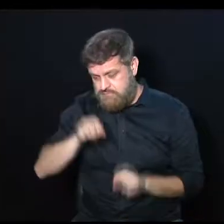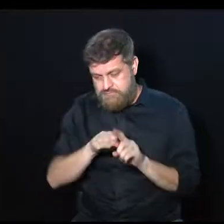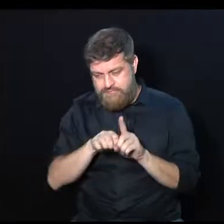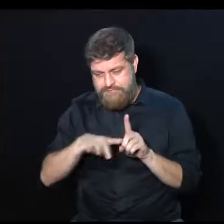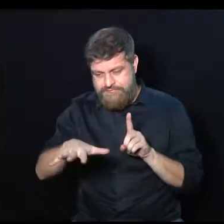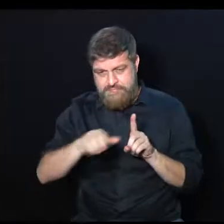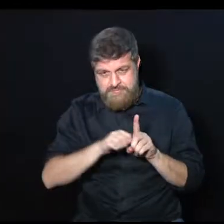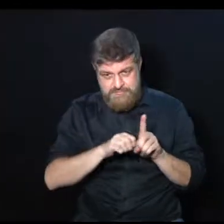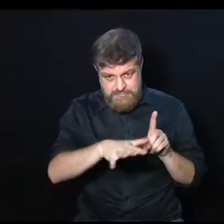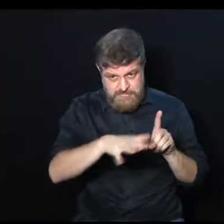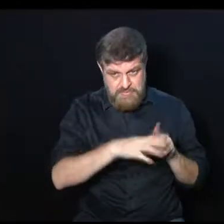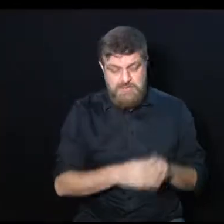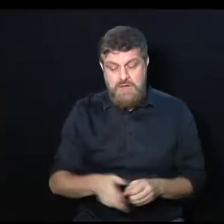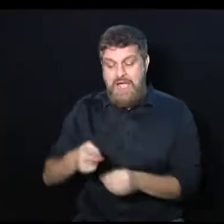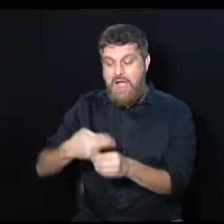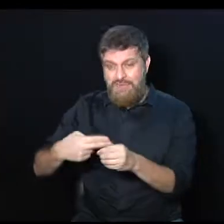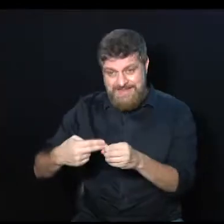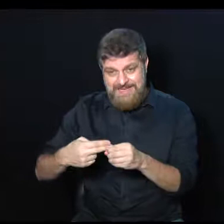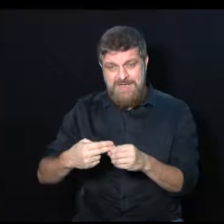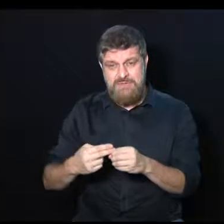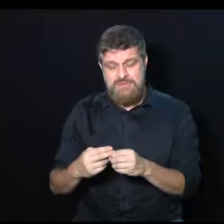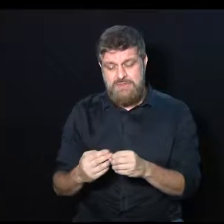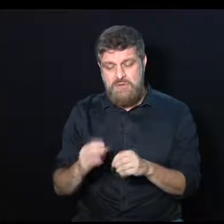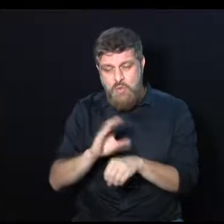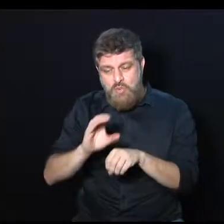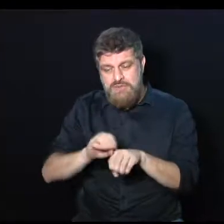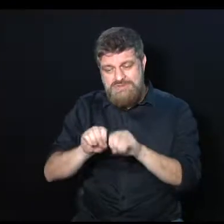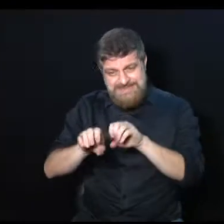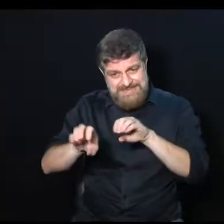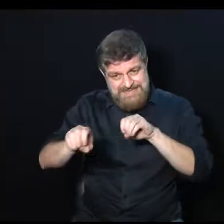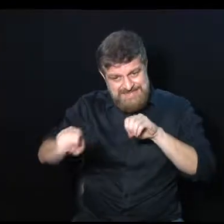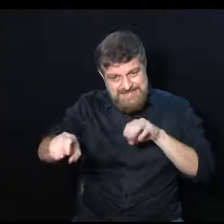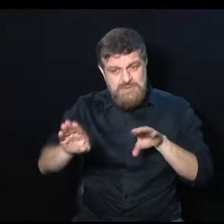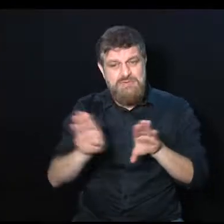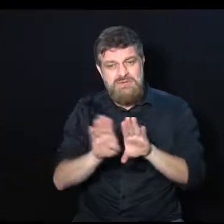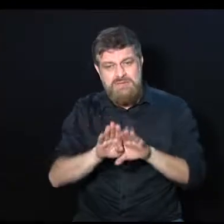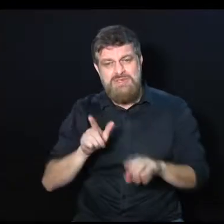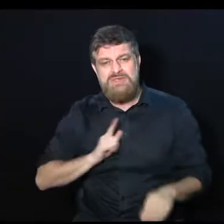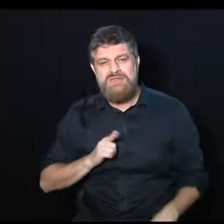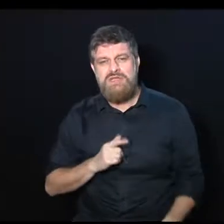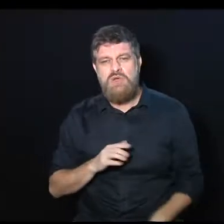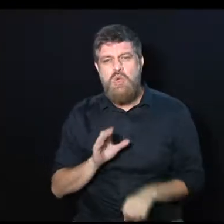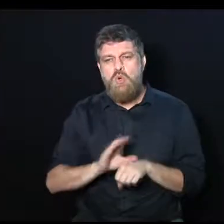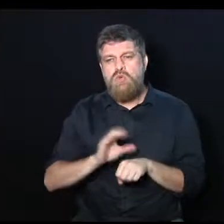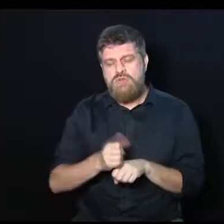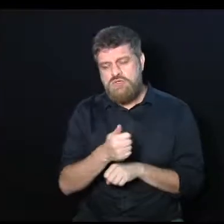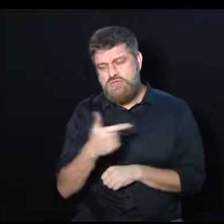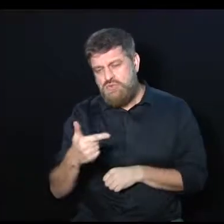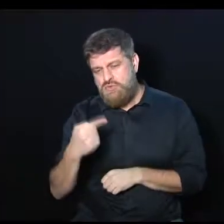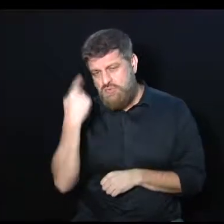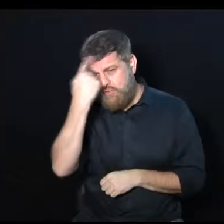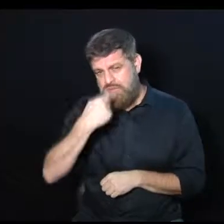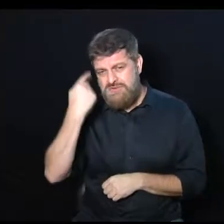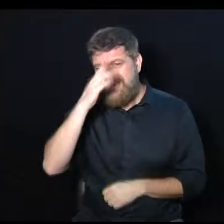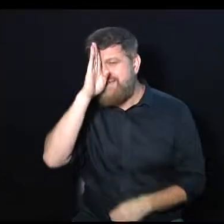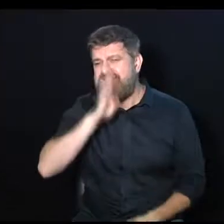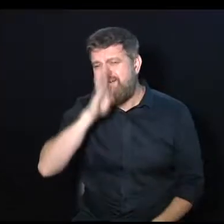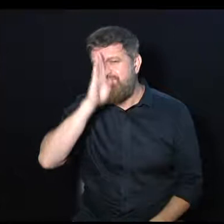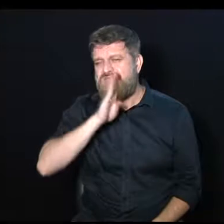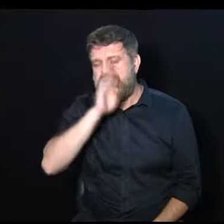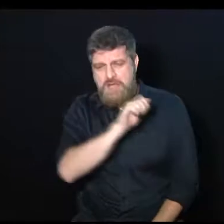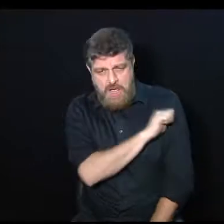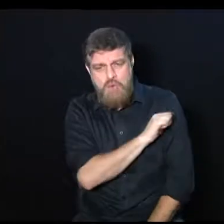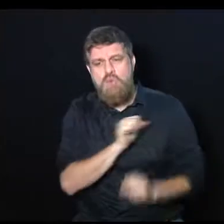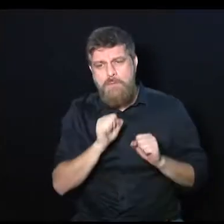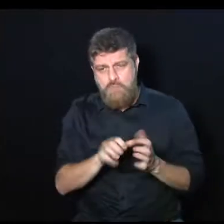Escola de Extensão da Unicamp. Ele praticamente é um curso muito barato, ele é um curso de 12 horas, ele é gratuito para os alunos da